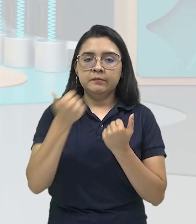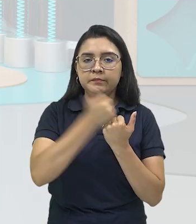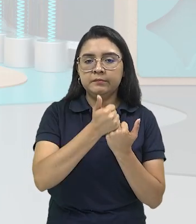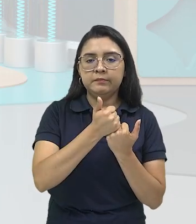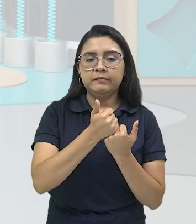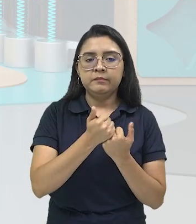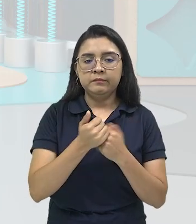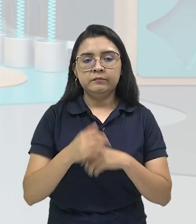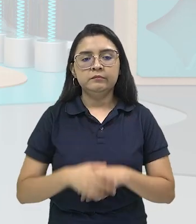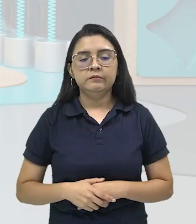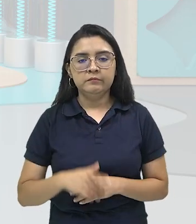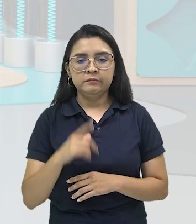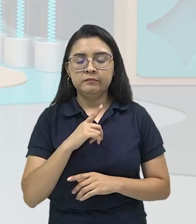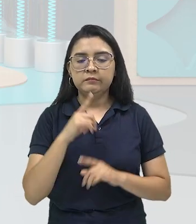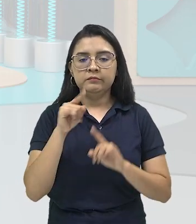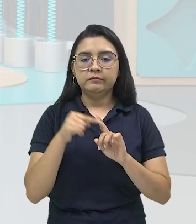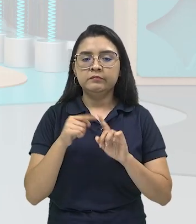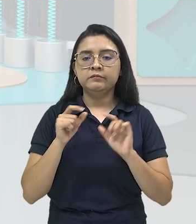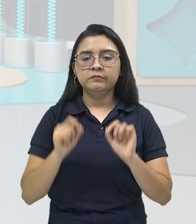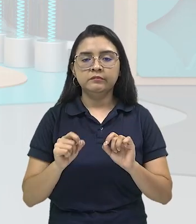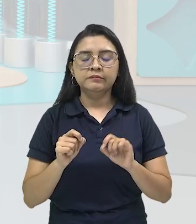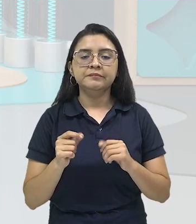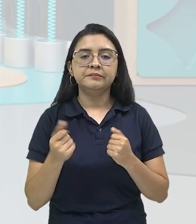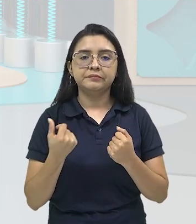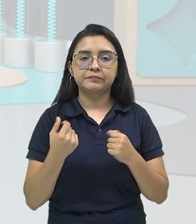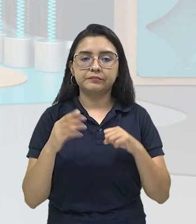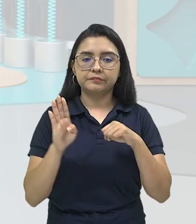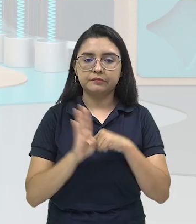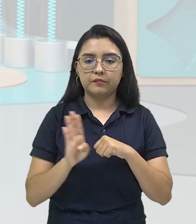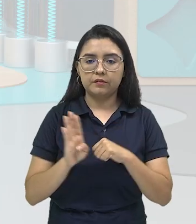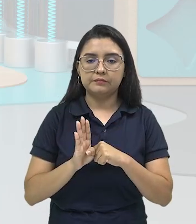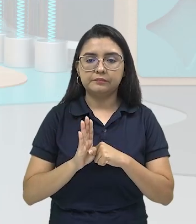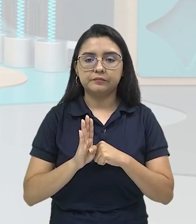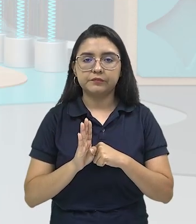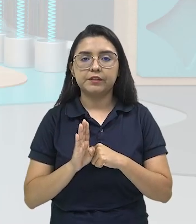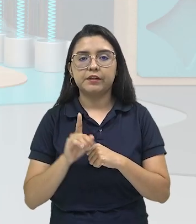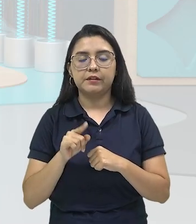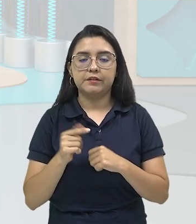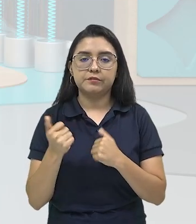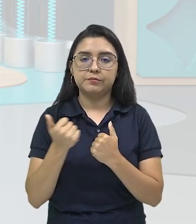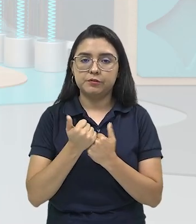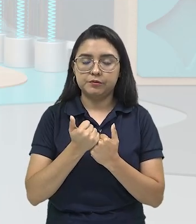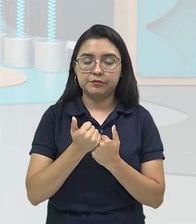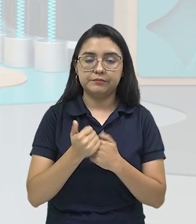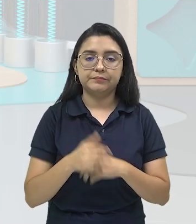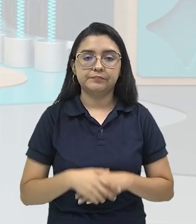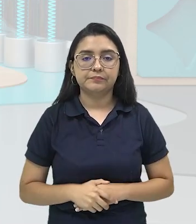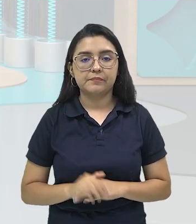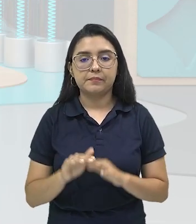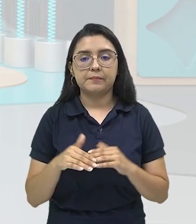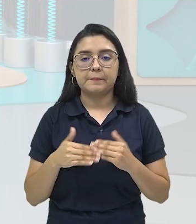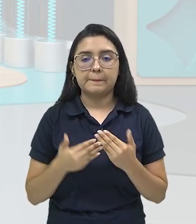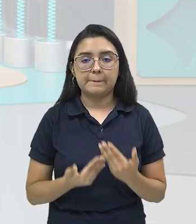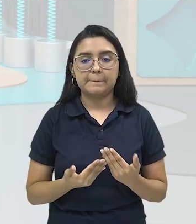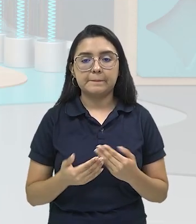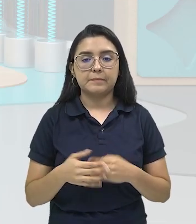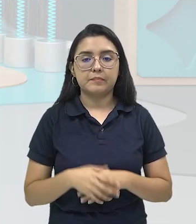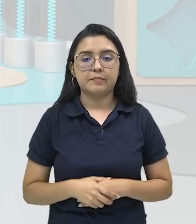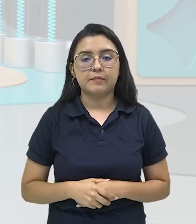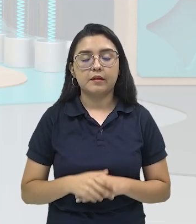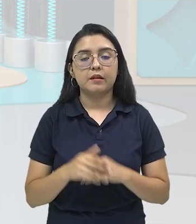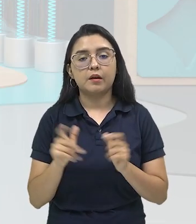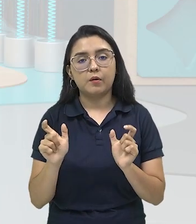exerce a mesma função do substantivo que ele está substituindo. Então, ele acompanha